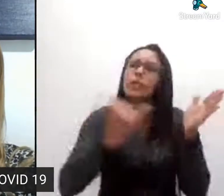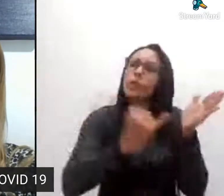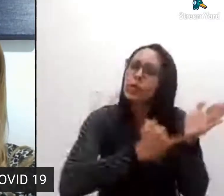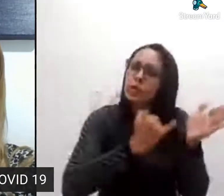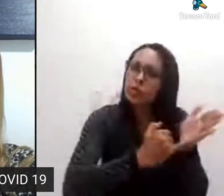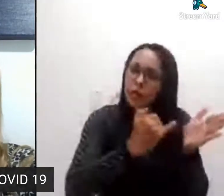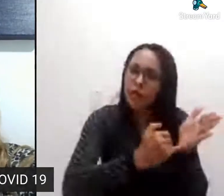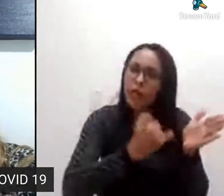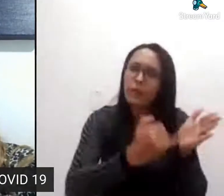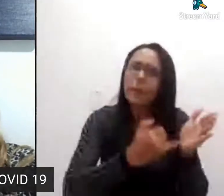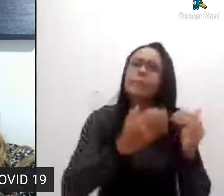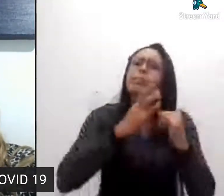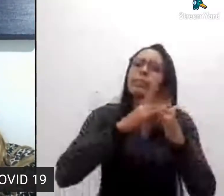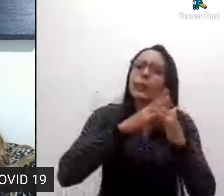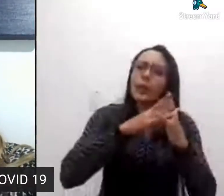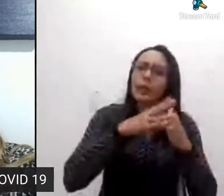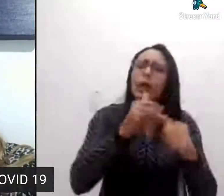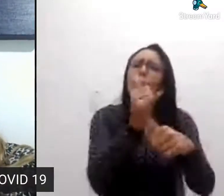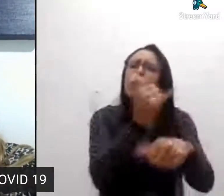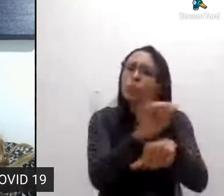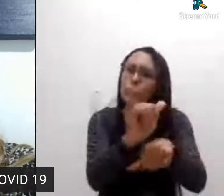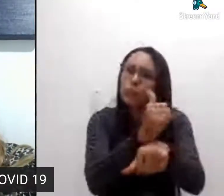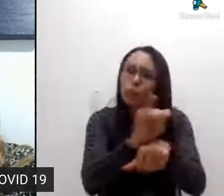gente continua, né, juntos,